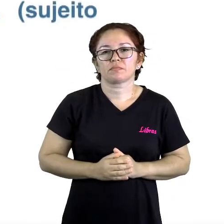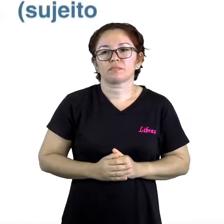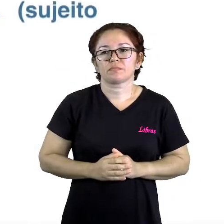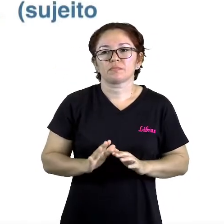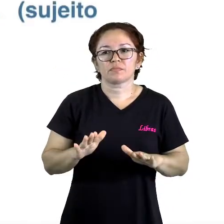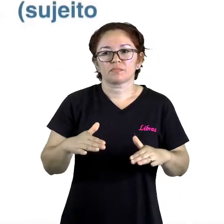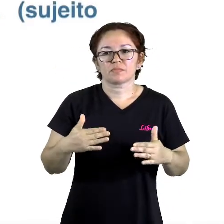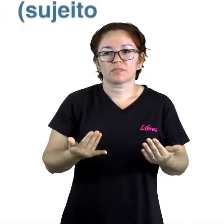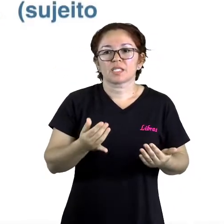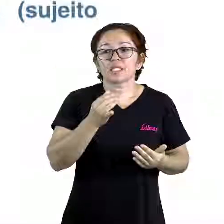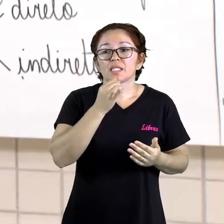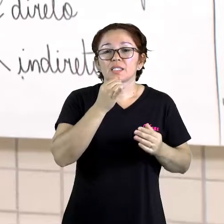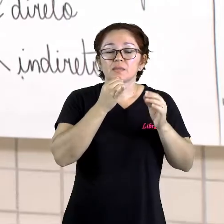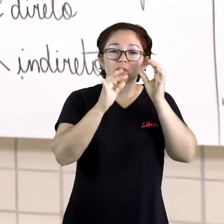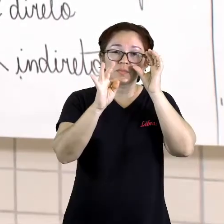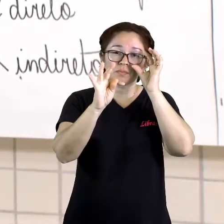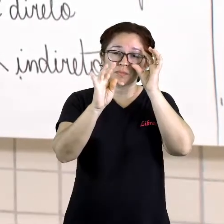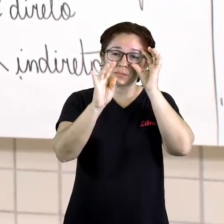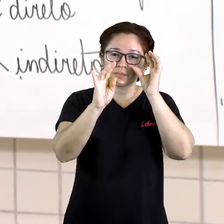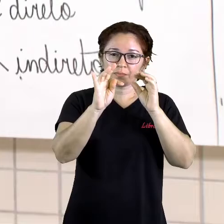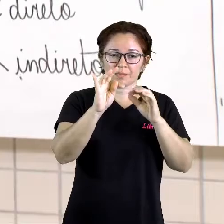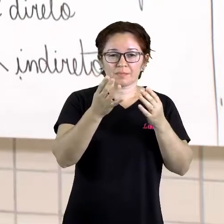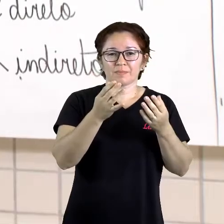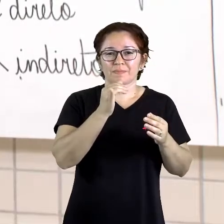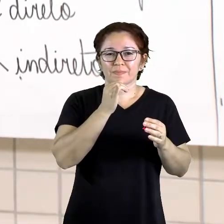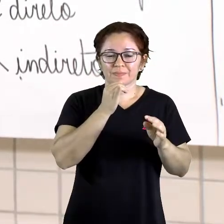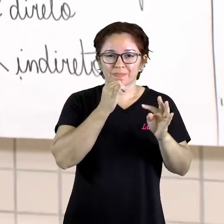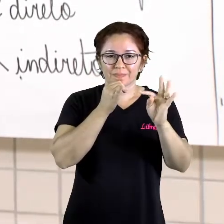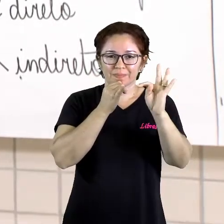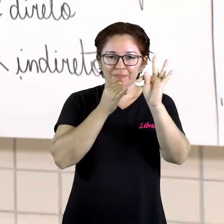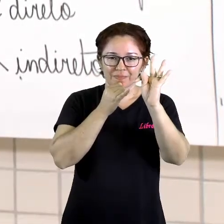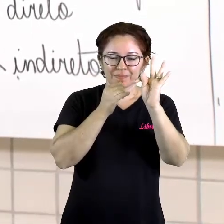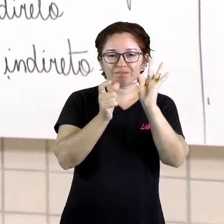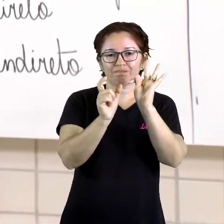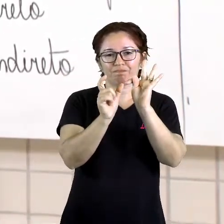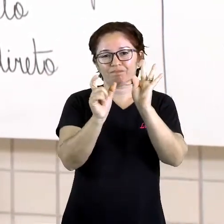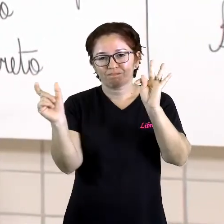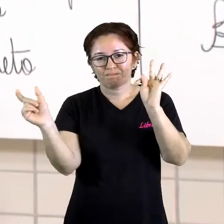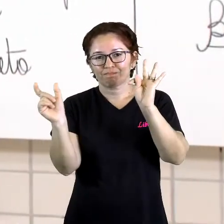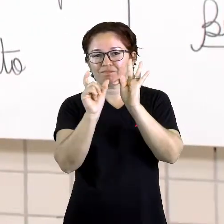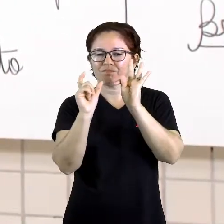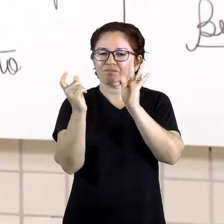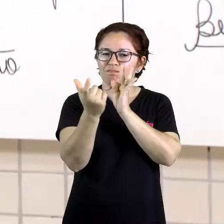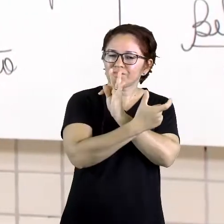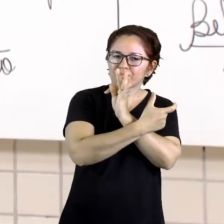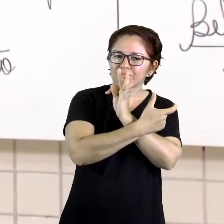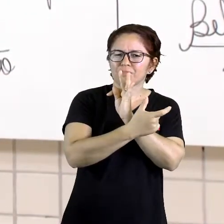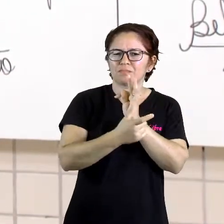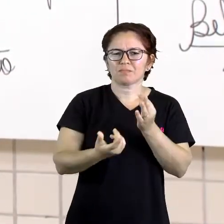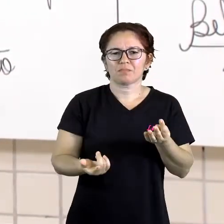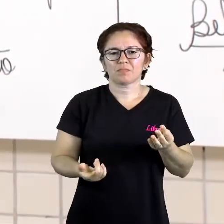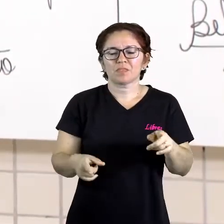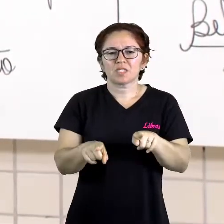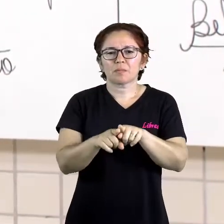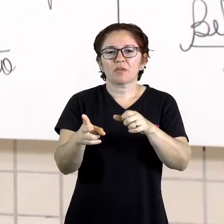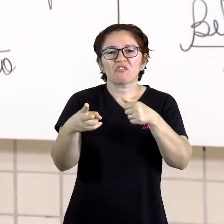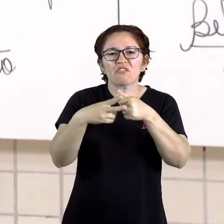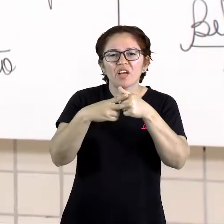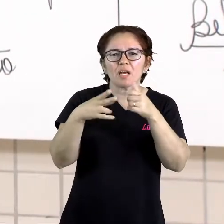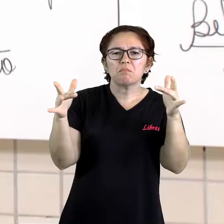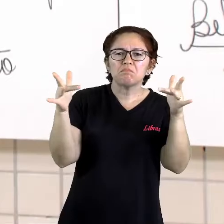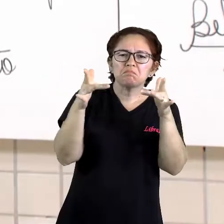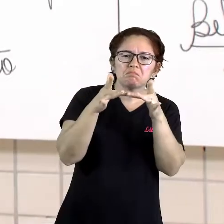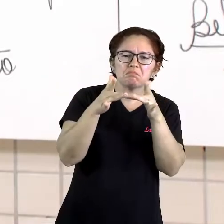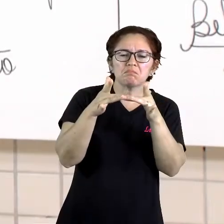Conceituando transitividade, intransitividade verbal e verbo de ligação. Pessoal, eu tenho verbo